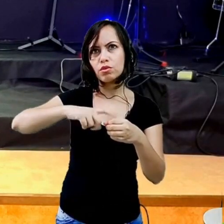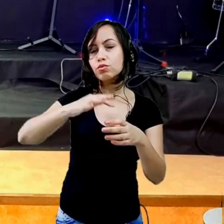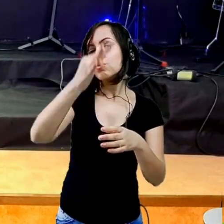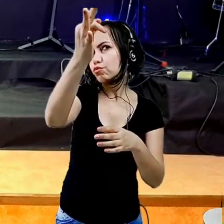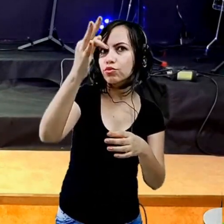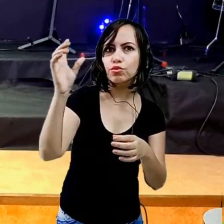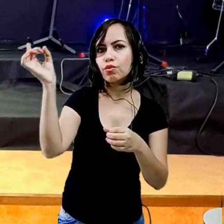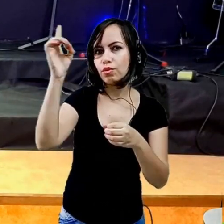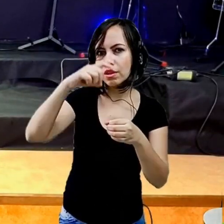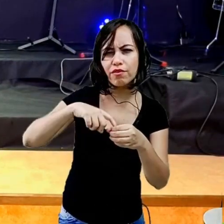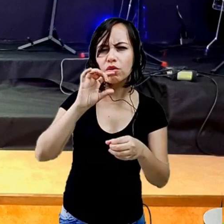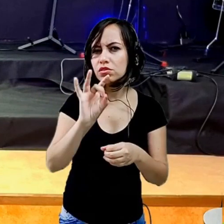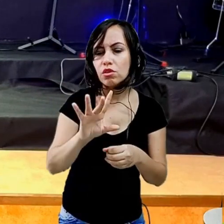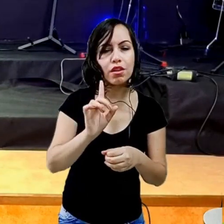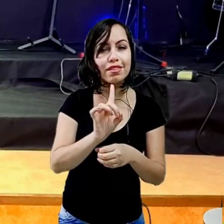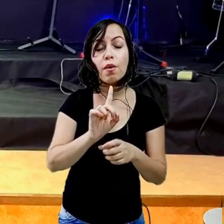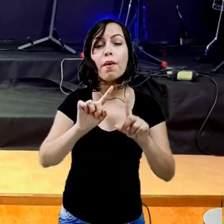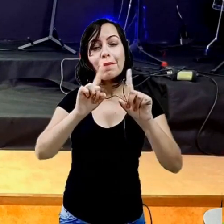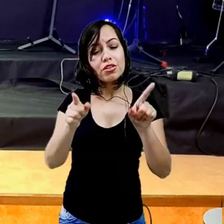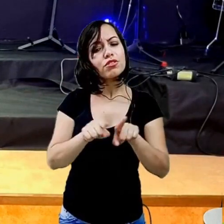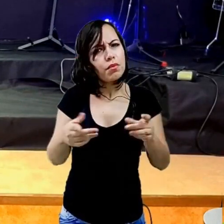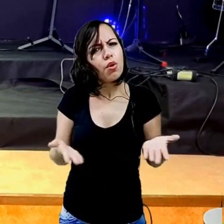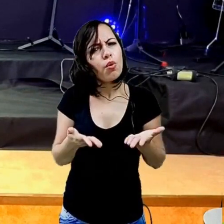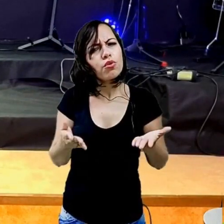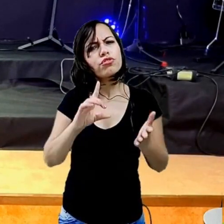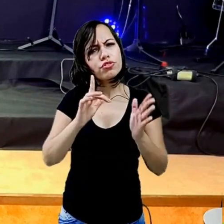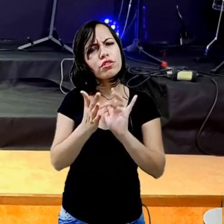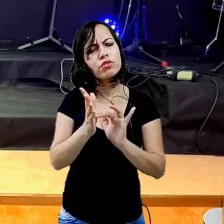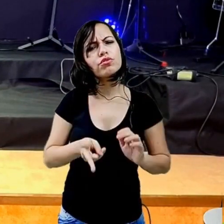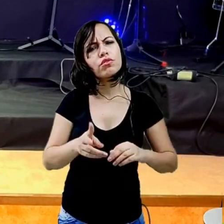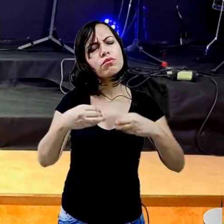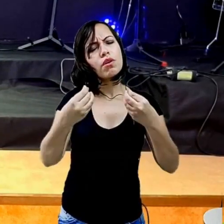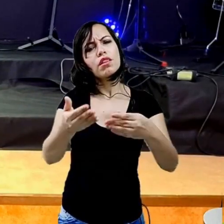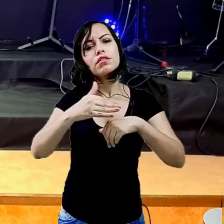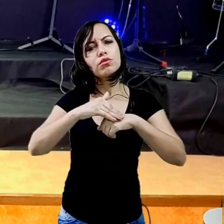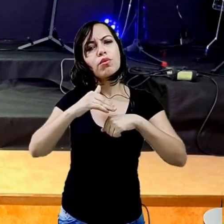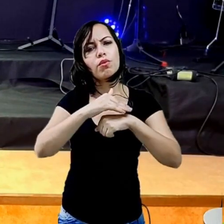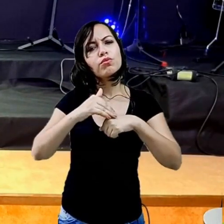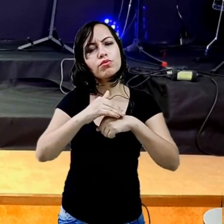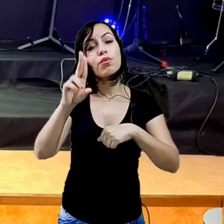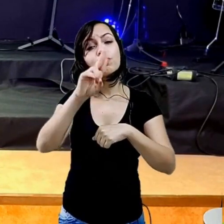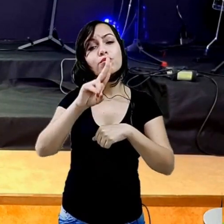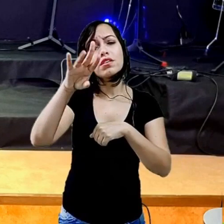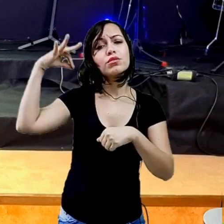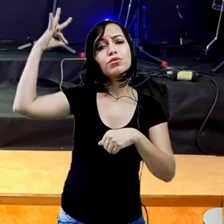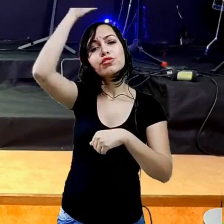futuro, mas também num presente com o ministério do Espírito